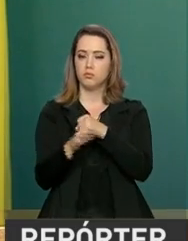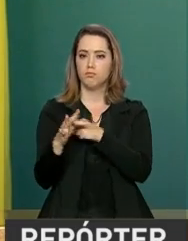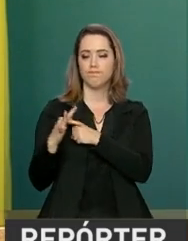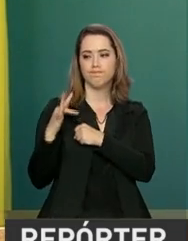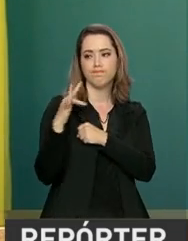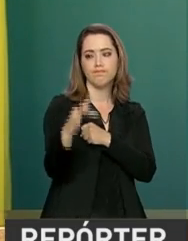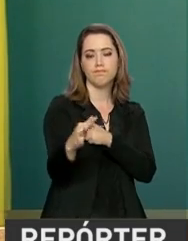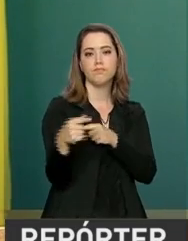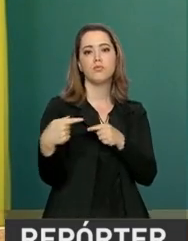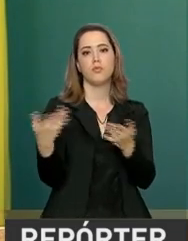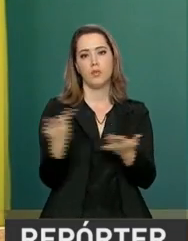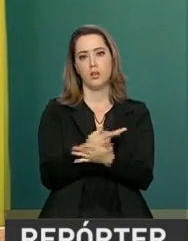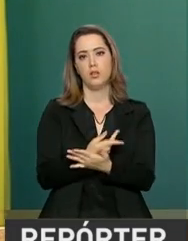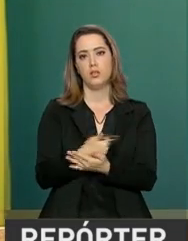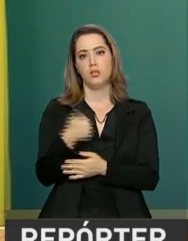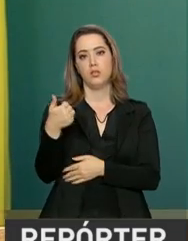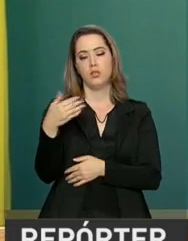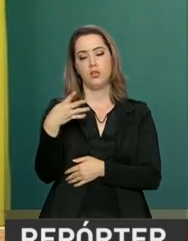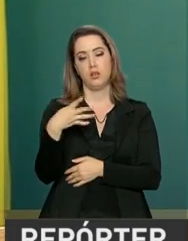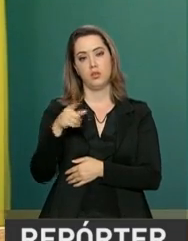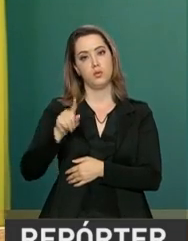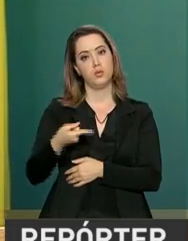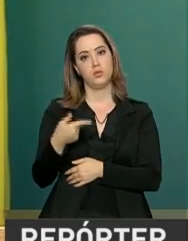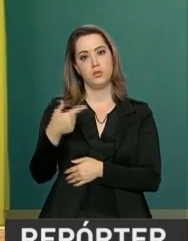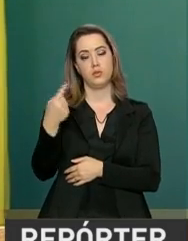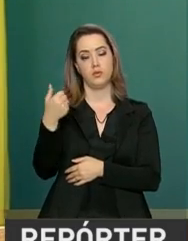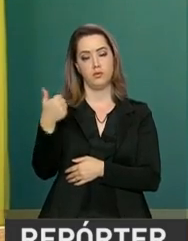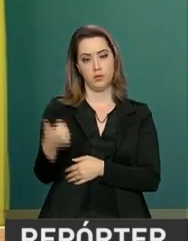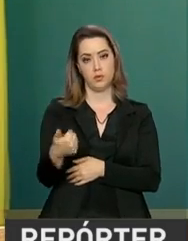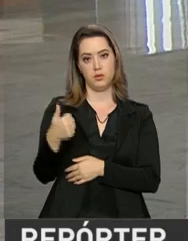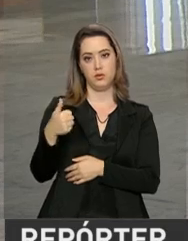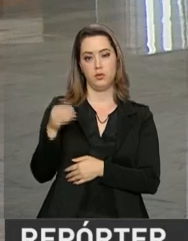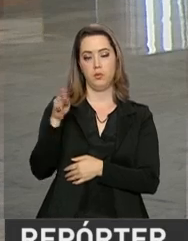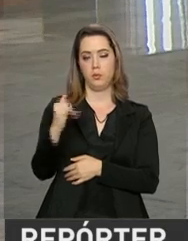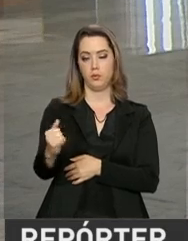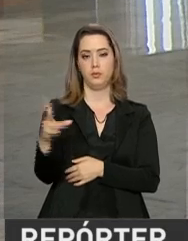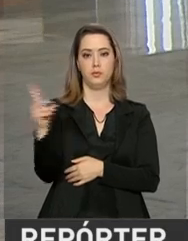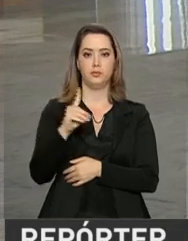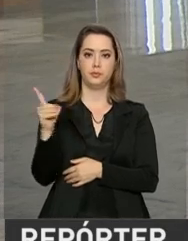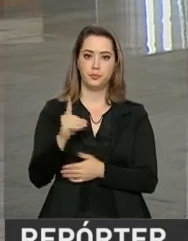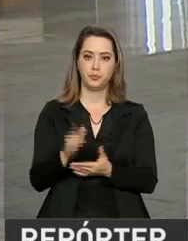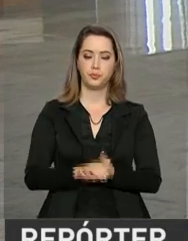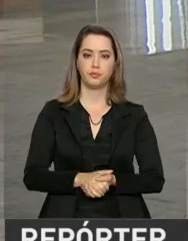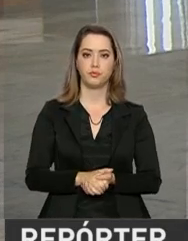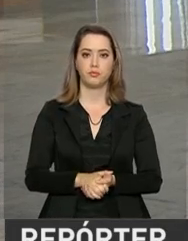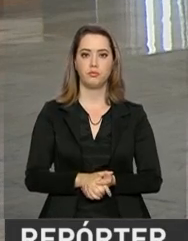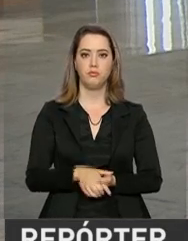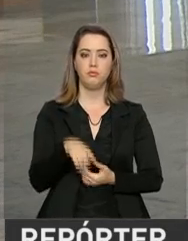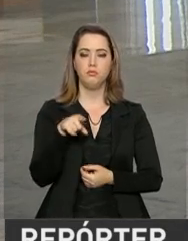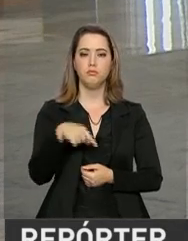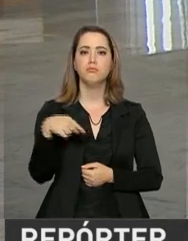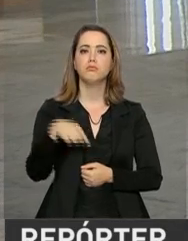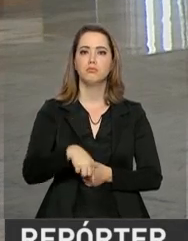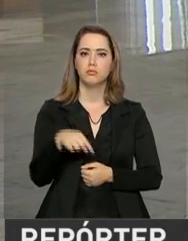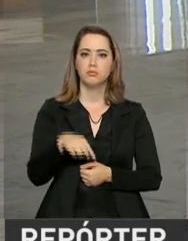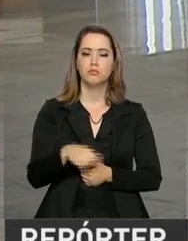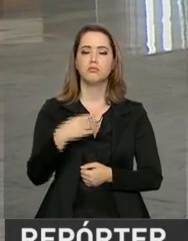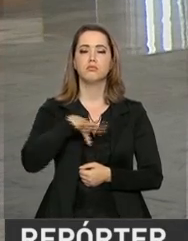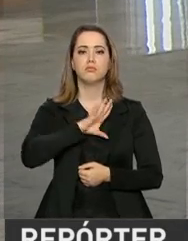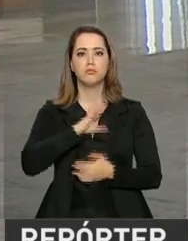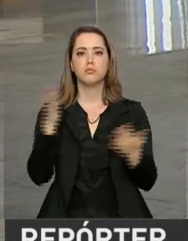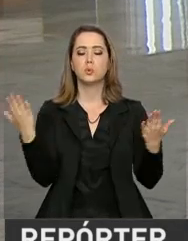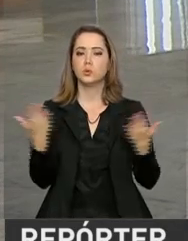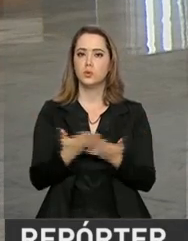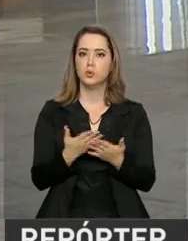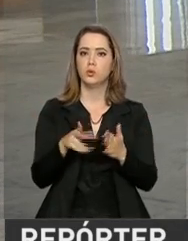até o final desse ano de 14,1 bilhão de Dólares bom aqui do Palácio do Planalto Daniele hoje o